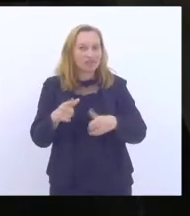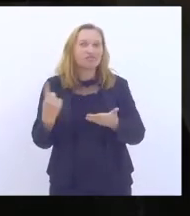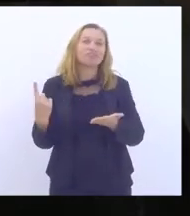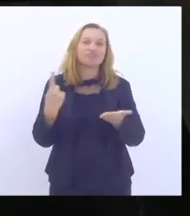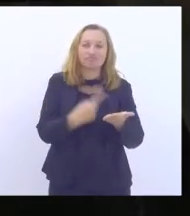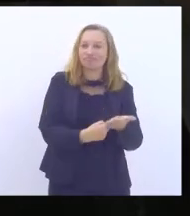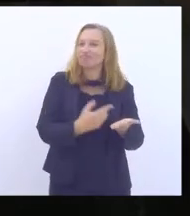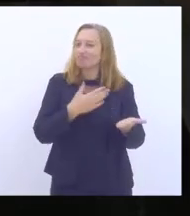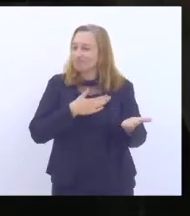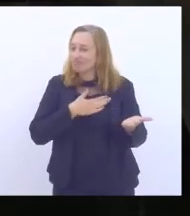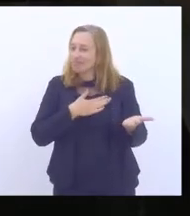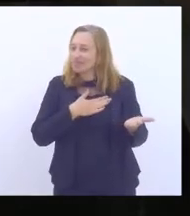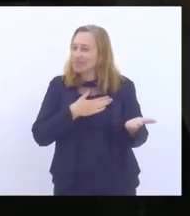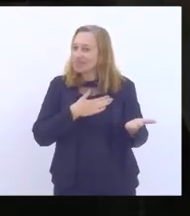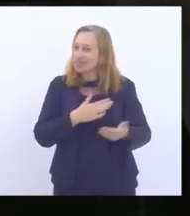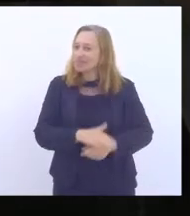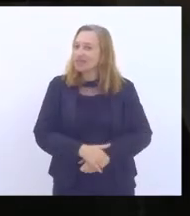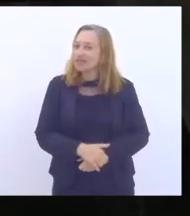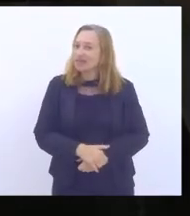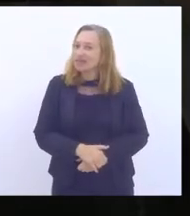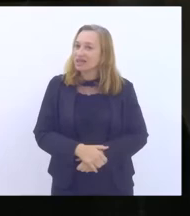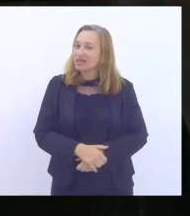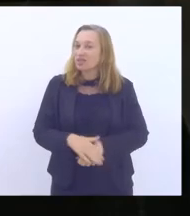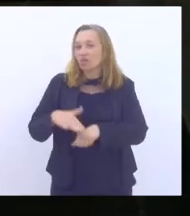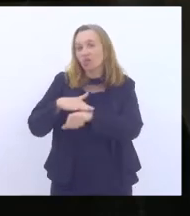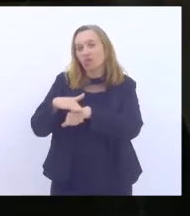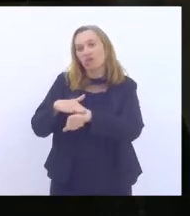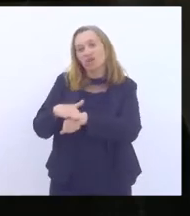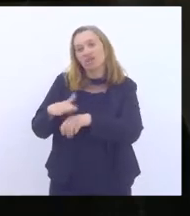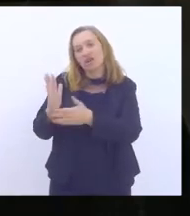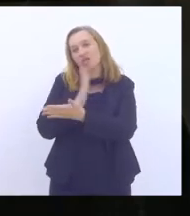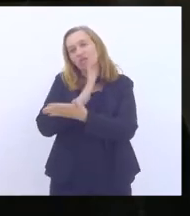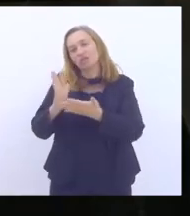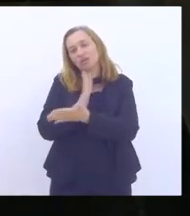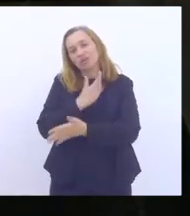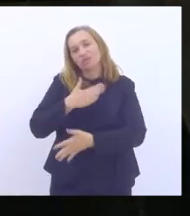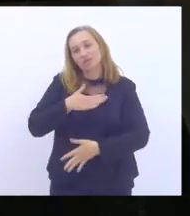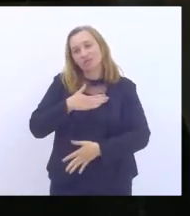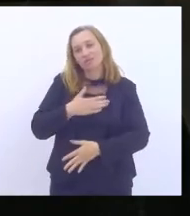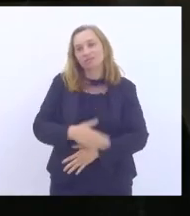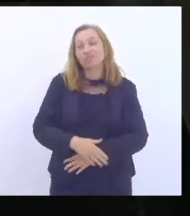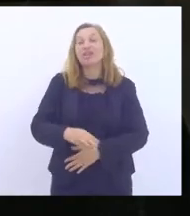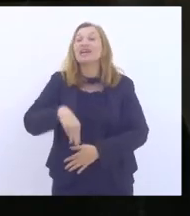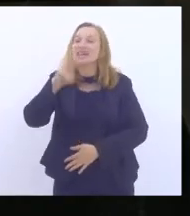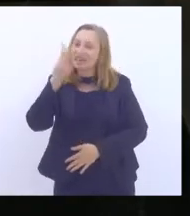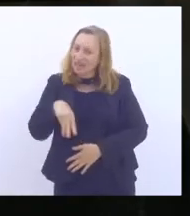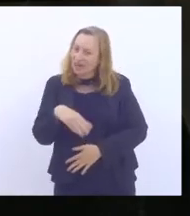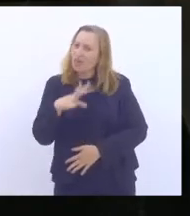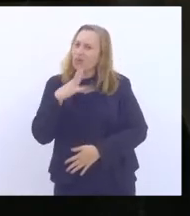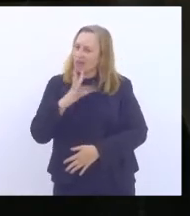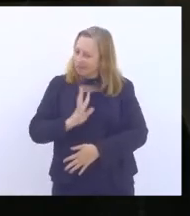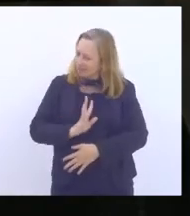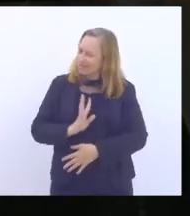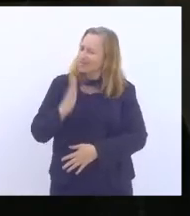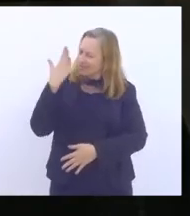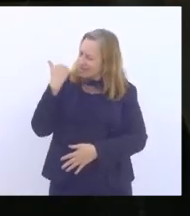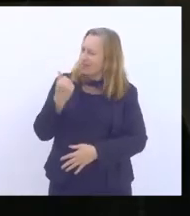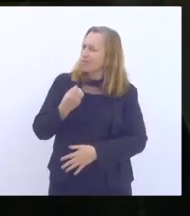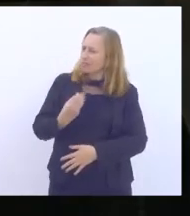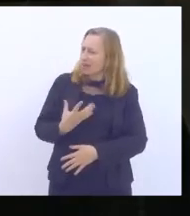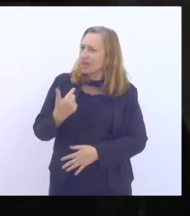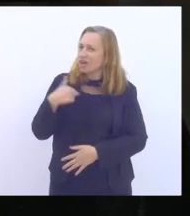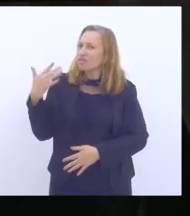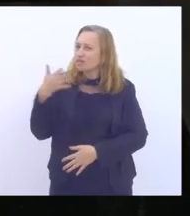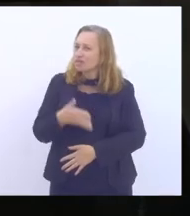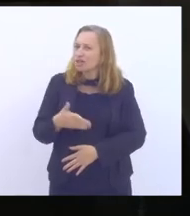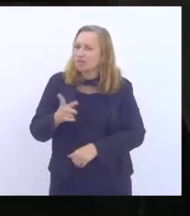comprometimento e vieram conversar algumas coisas comigo Quem me conhece sabe perfeitamente que